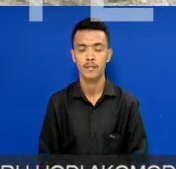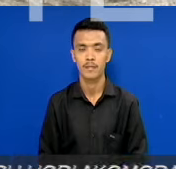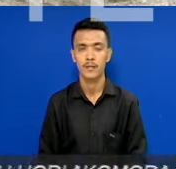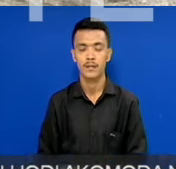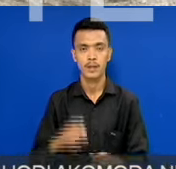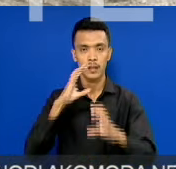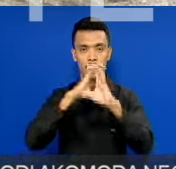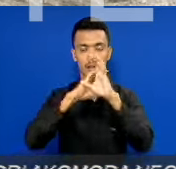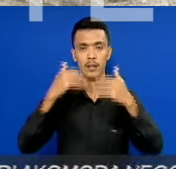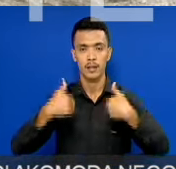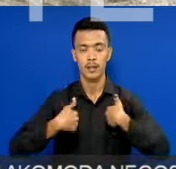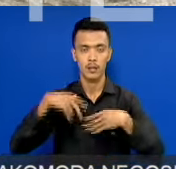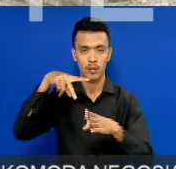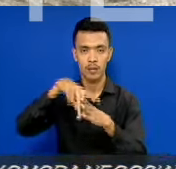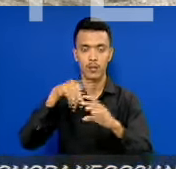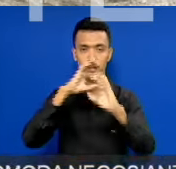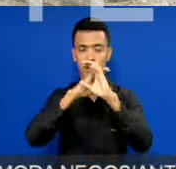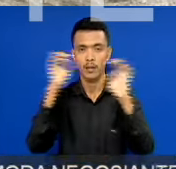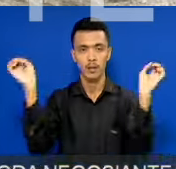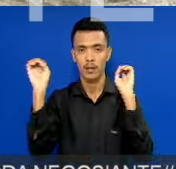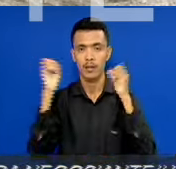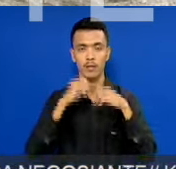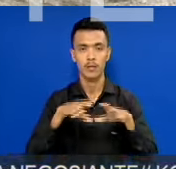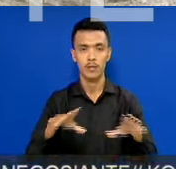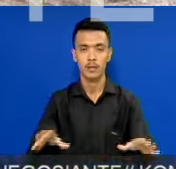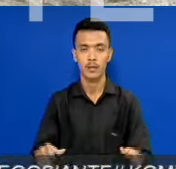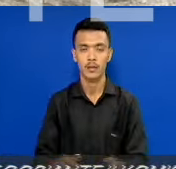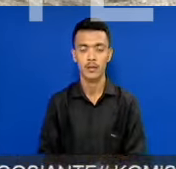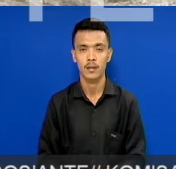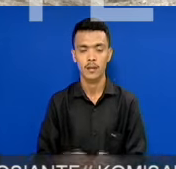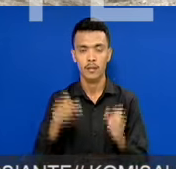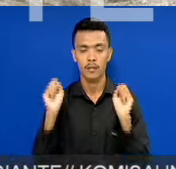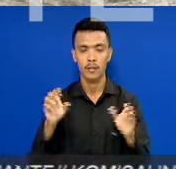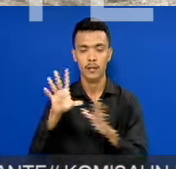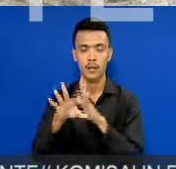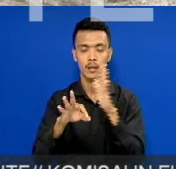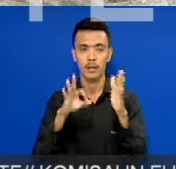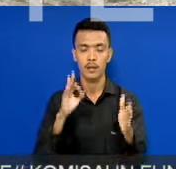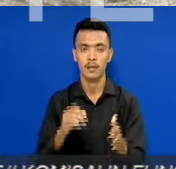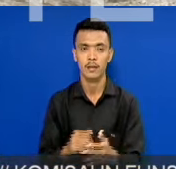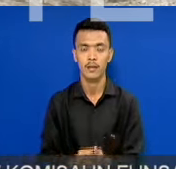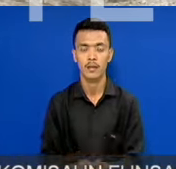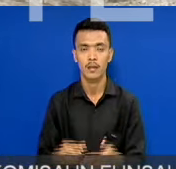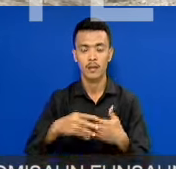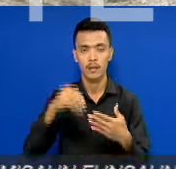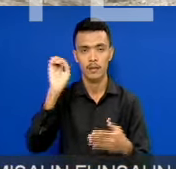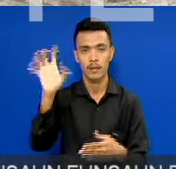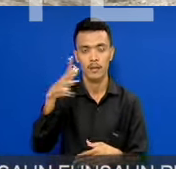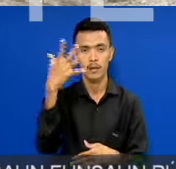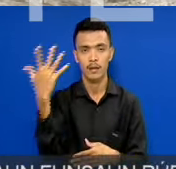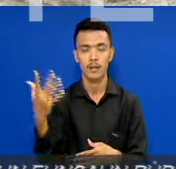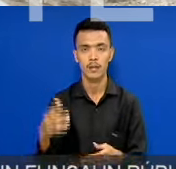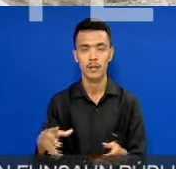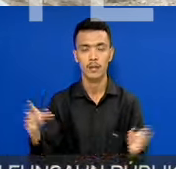na. Ne ba mo si ke la karta iha mi lo rendam heta na saya. Se karta tama 15 ami heta.